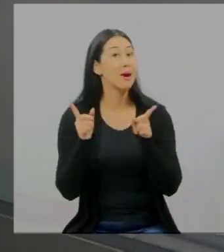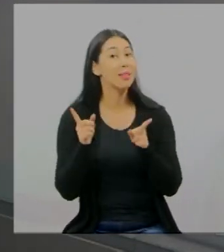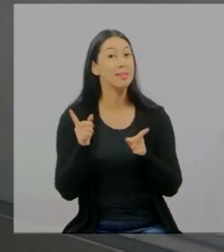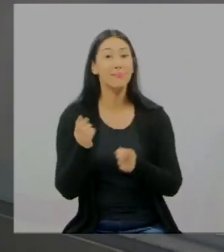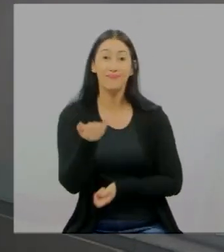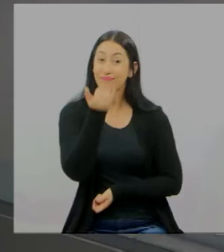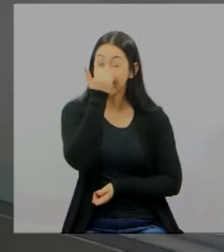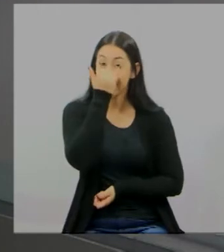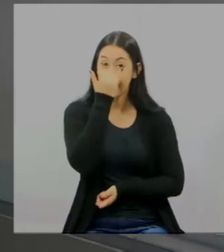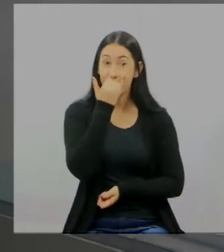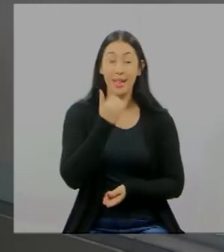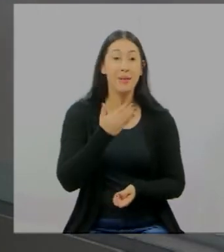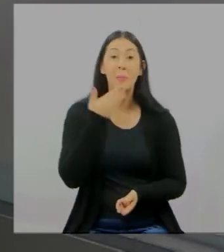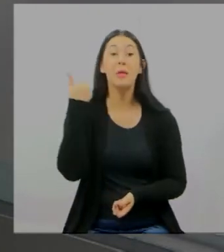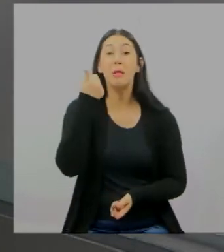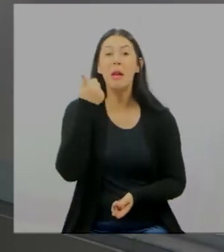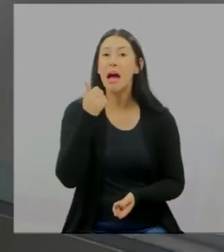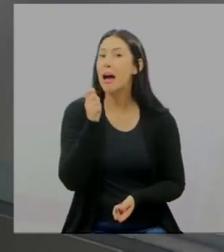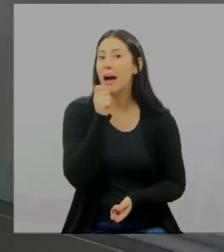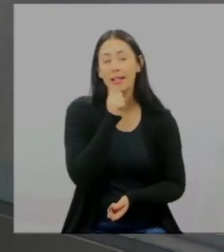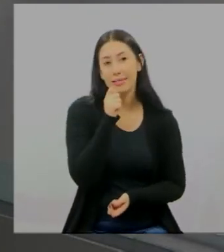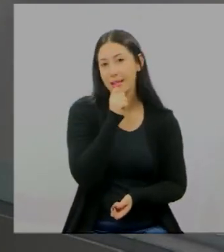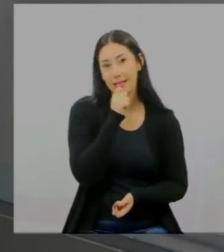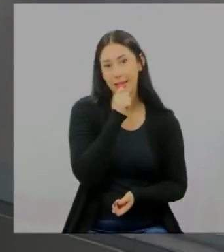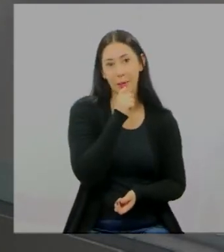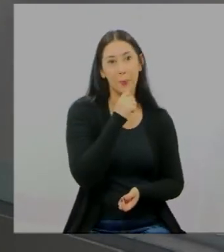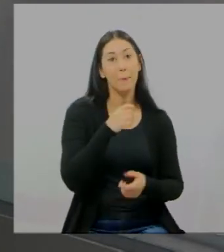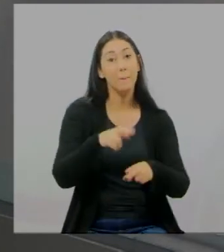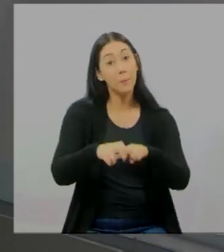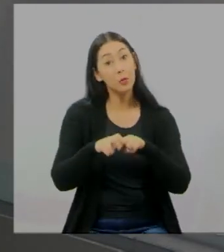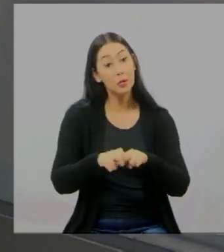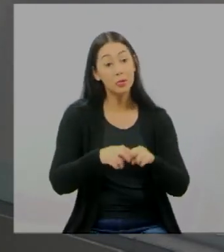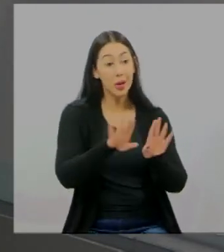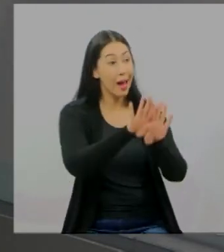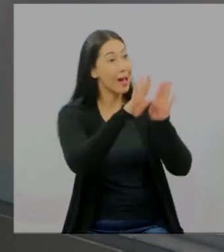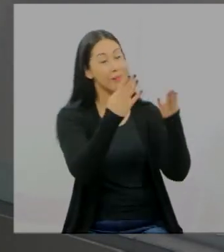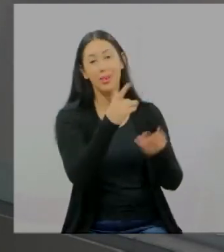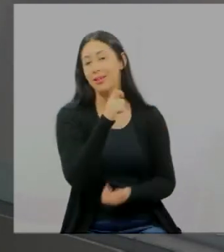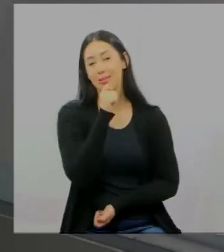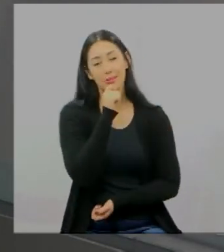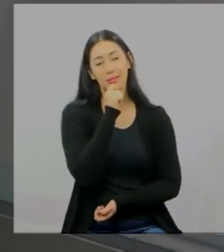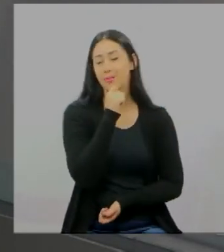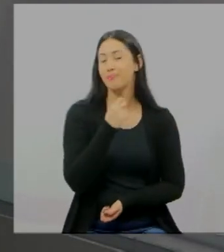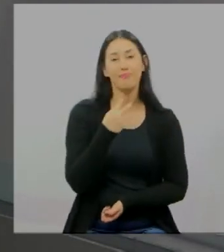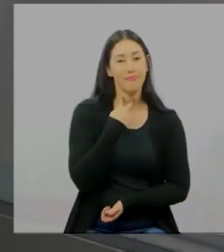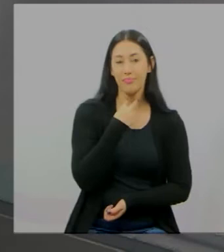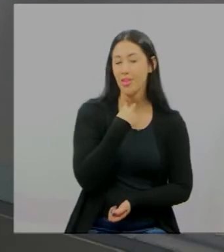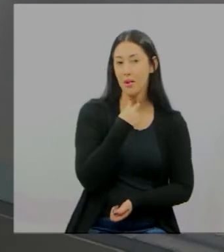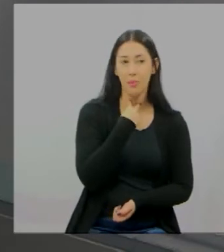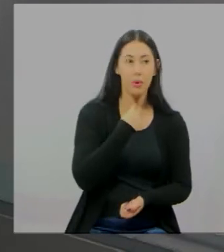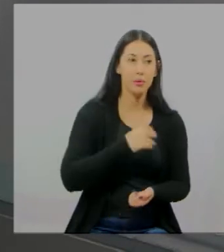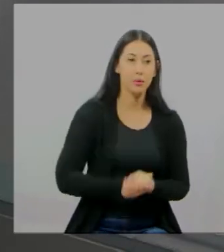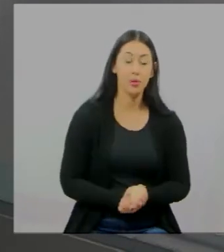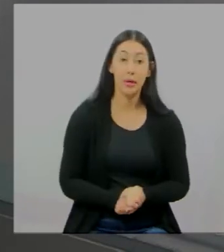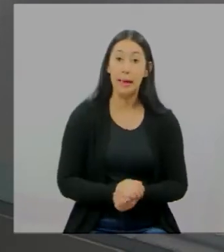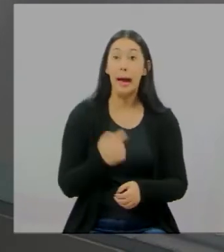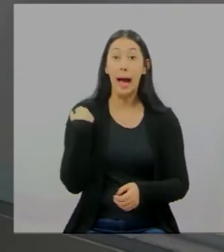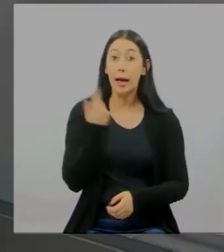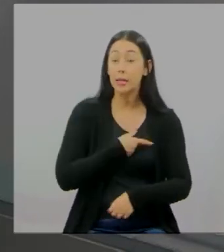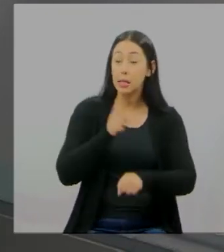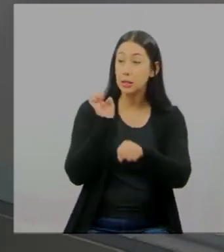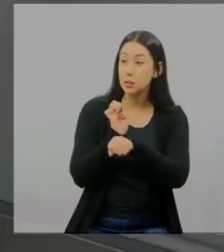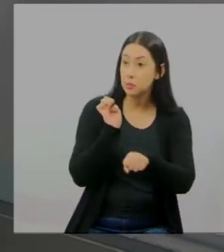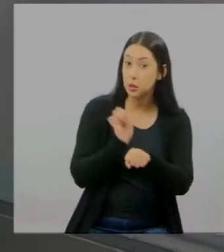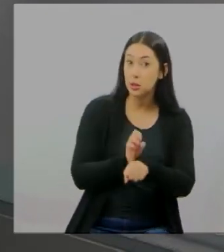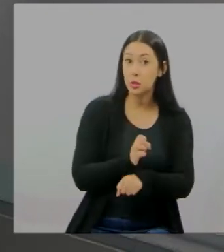do Paraíba não evoluiu para a fase amarela, onde é permitido. Então, o prefeito estaria indo contra o decreto do governador, entendendo que a gente